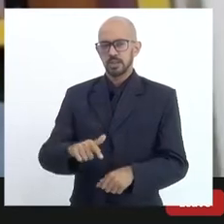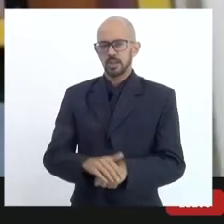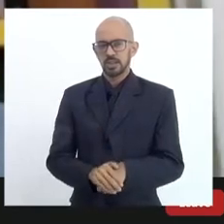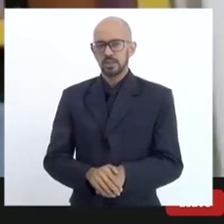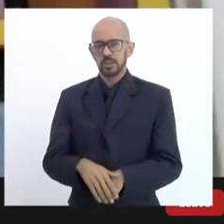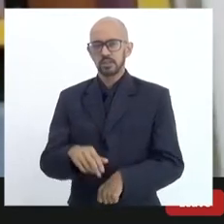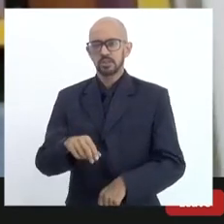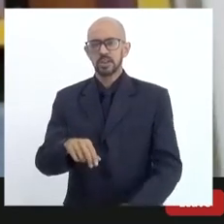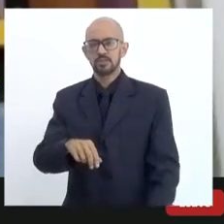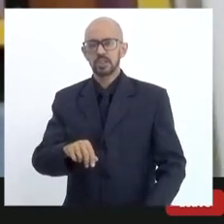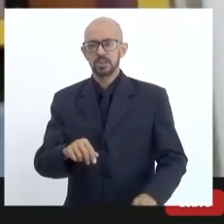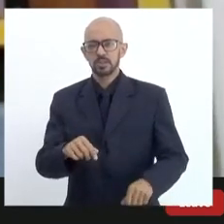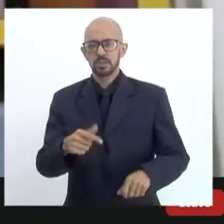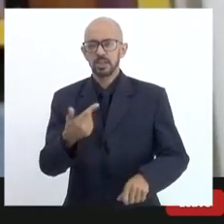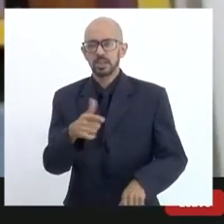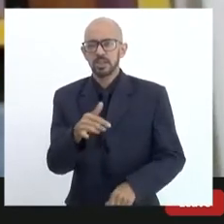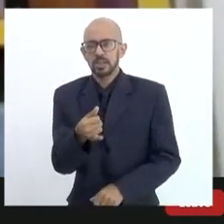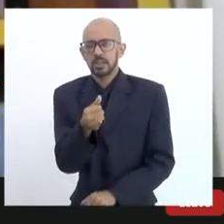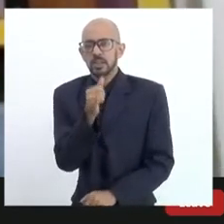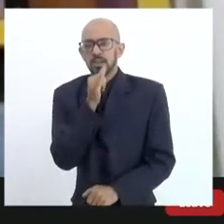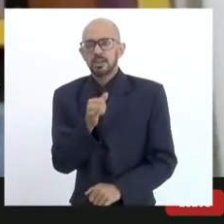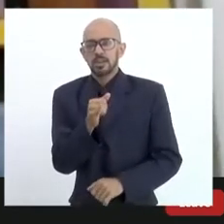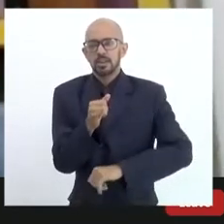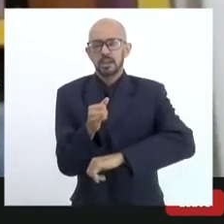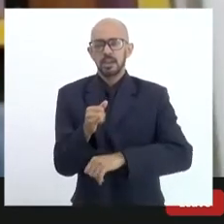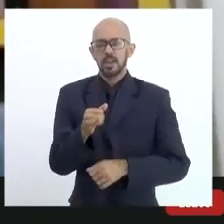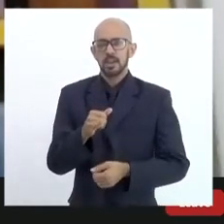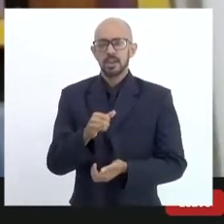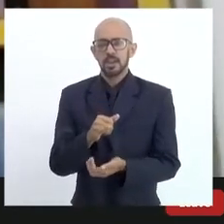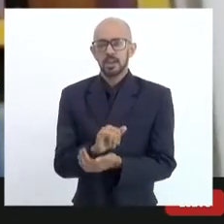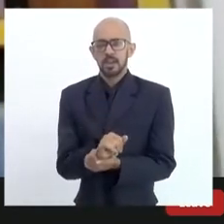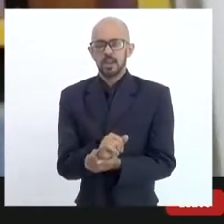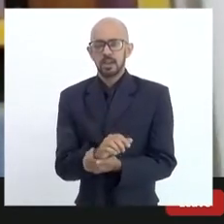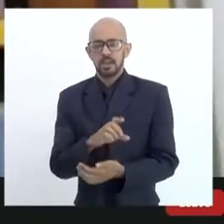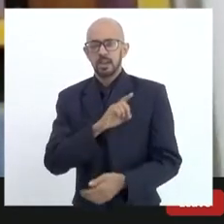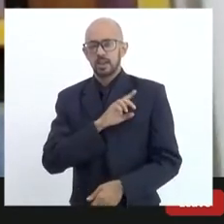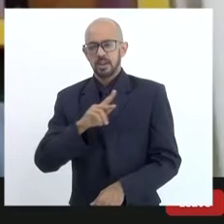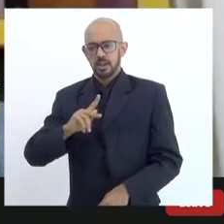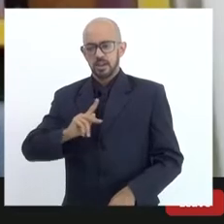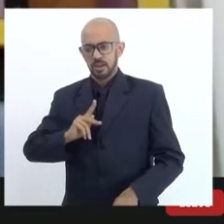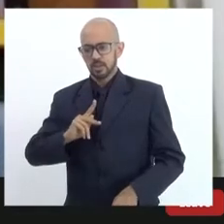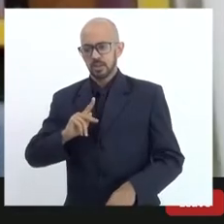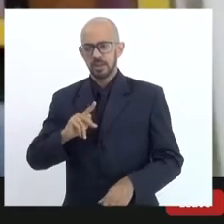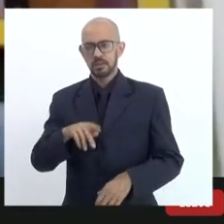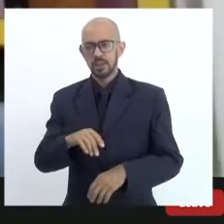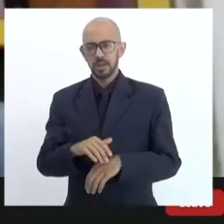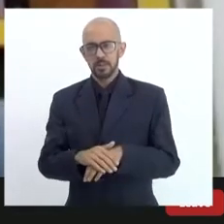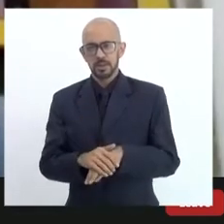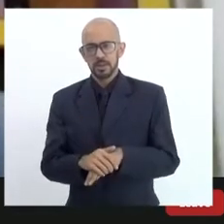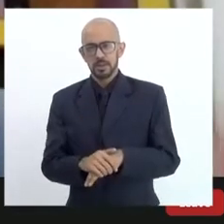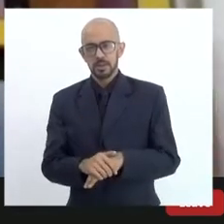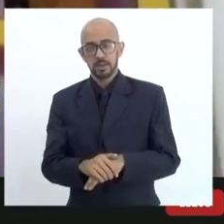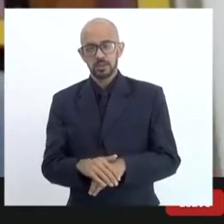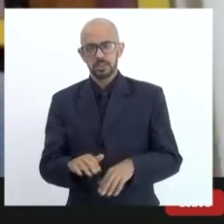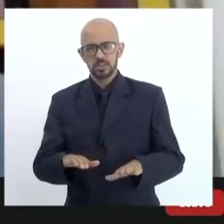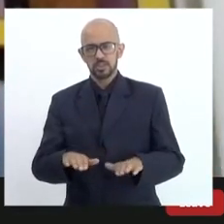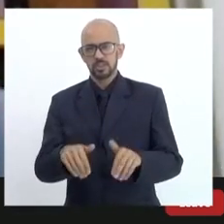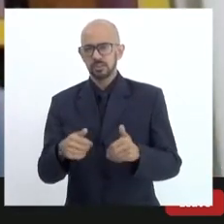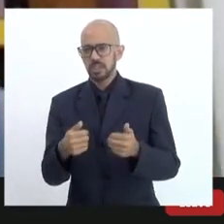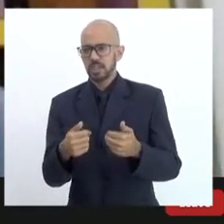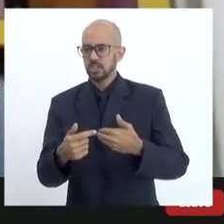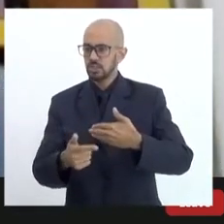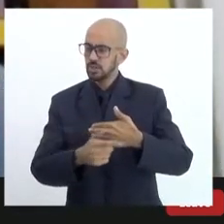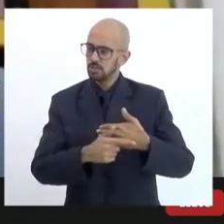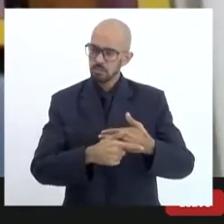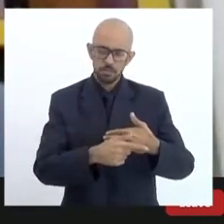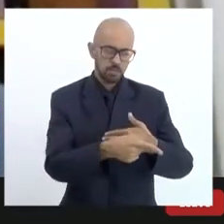à toa que o NAVI se recorre aonde? Lá na Defensoria Pública. Quer dizer, acaba acontecendo um papel que acontece que a comissão